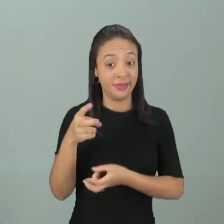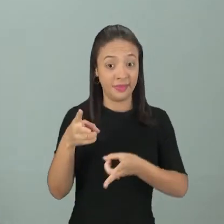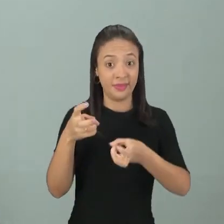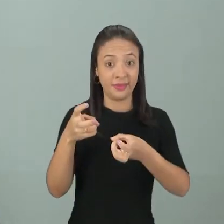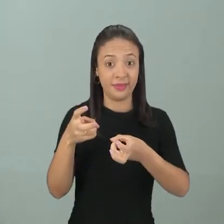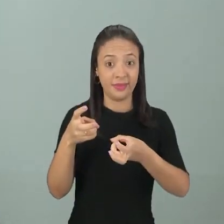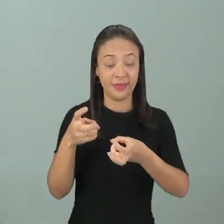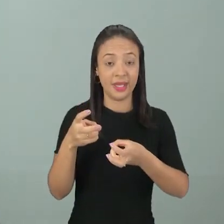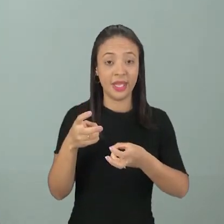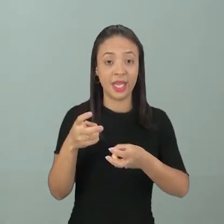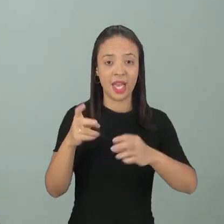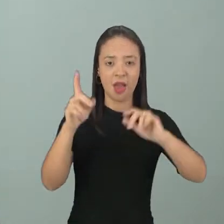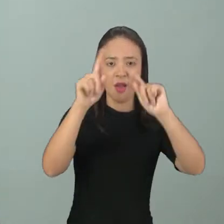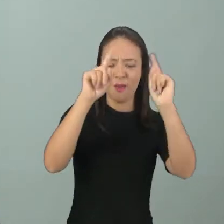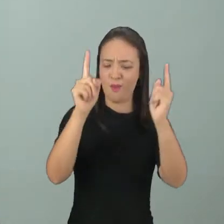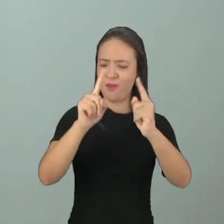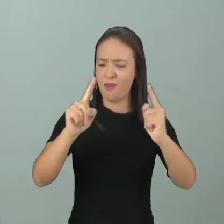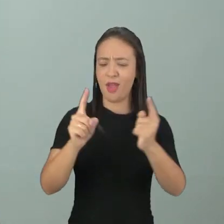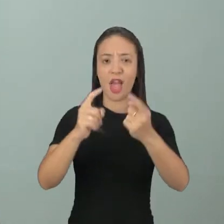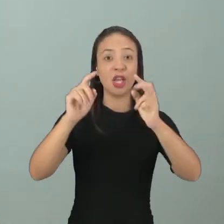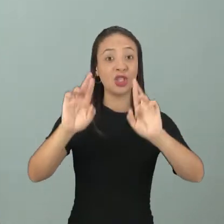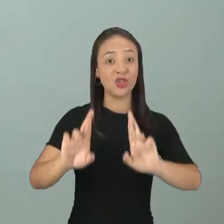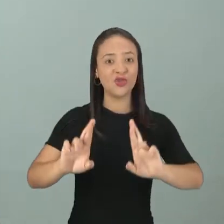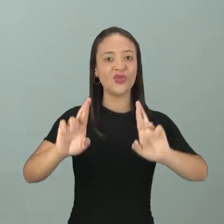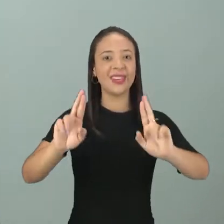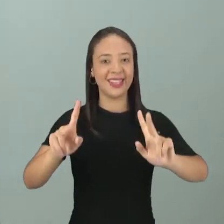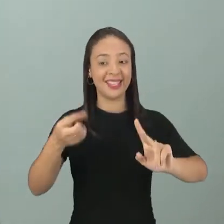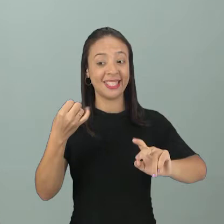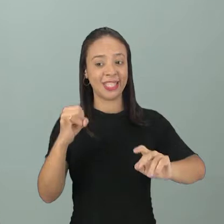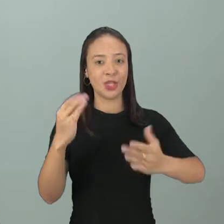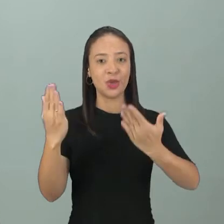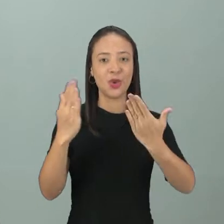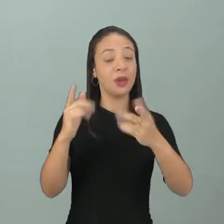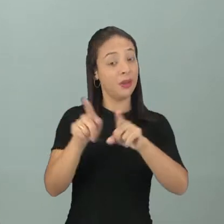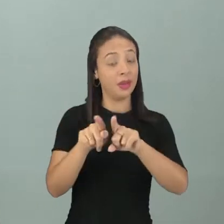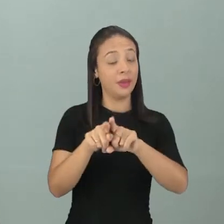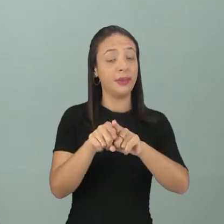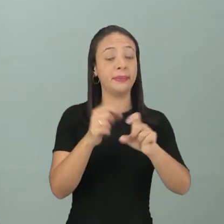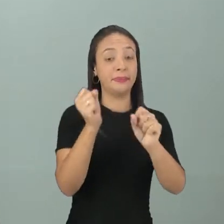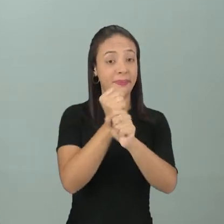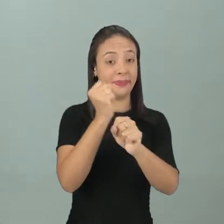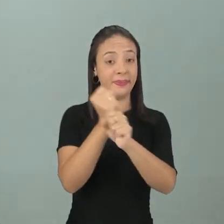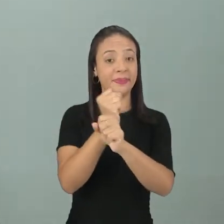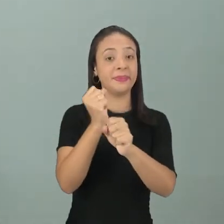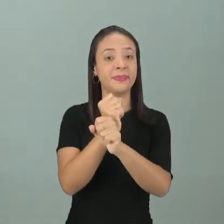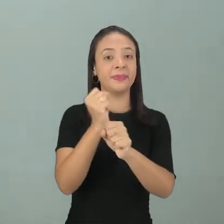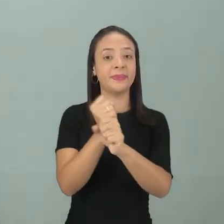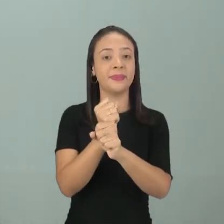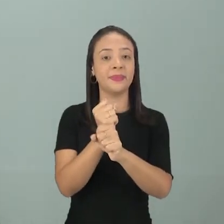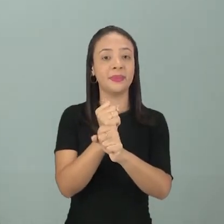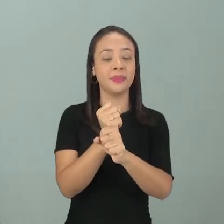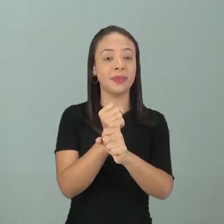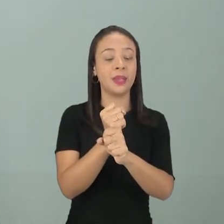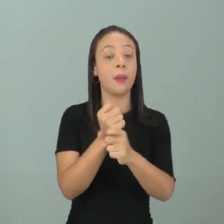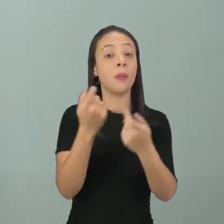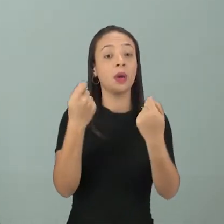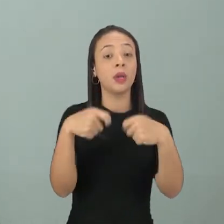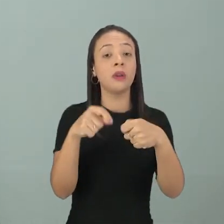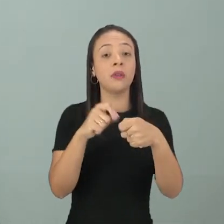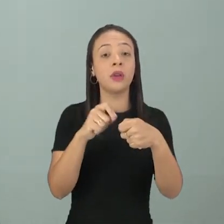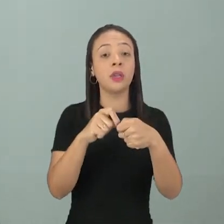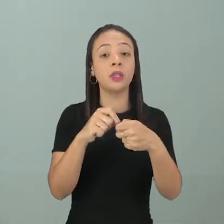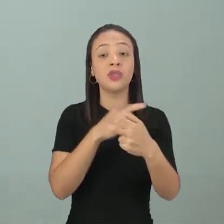crianças, como as formas se diferenciam umas das outras? Até mesmo nas construções. As construções, elas podem ser feitas